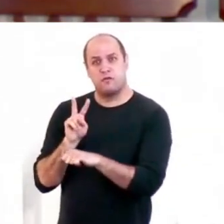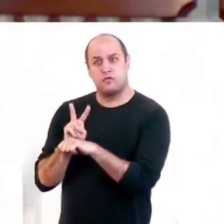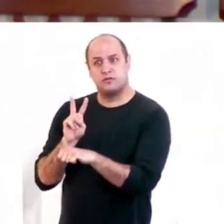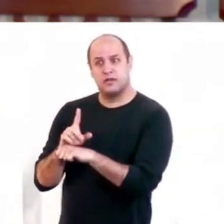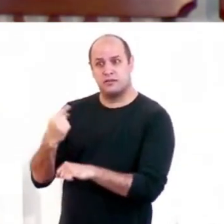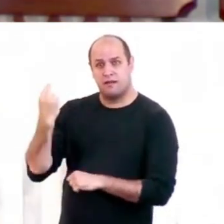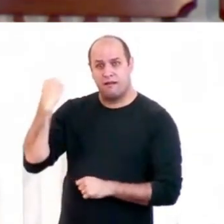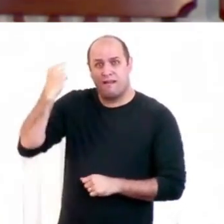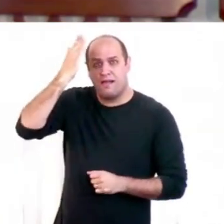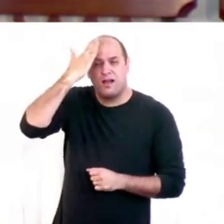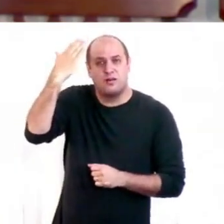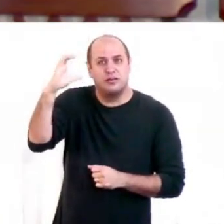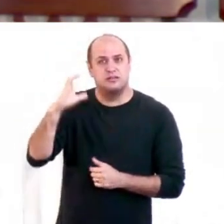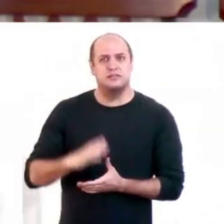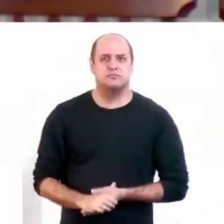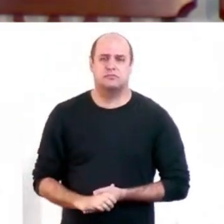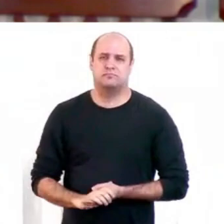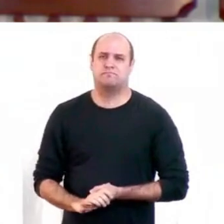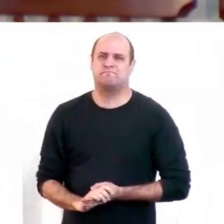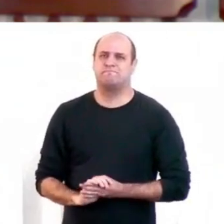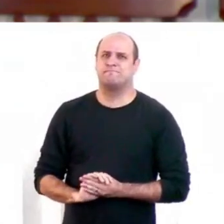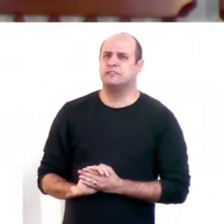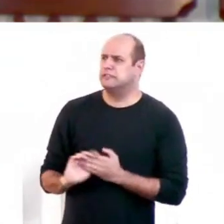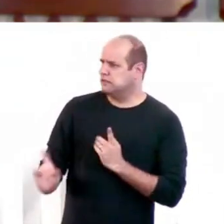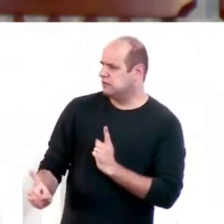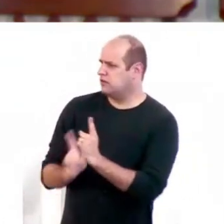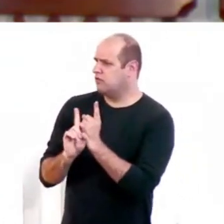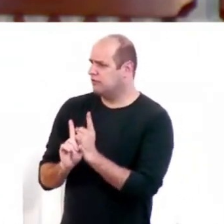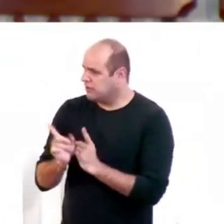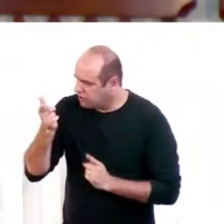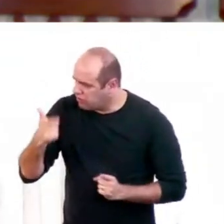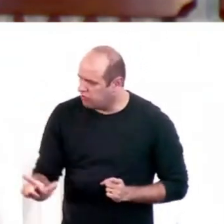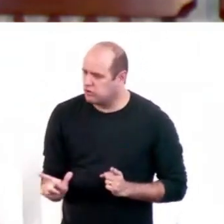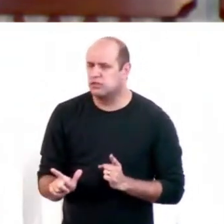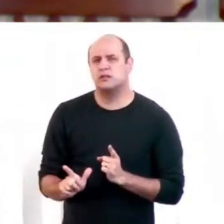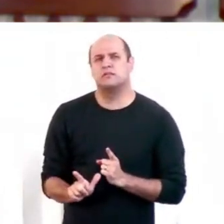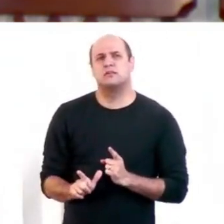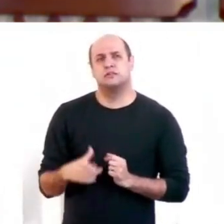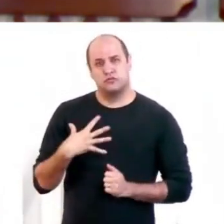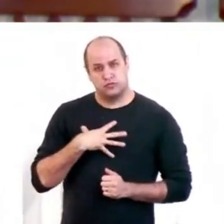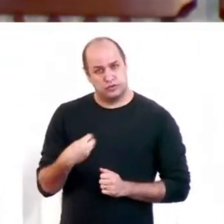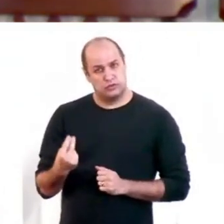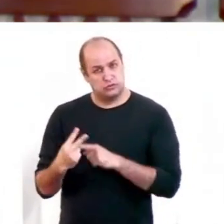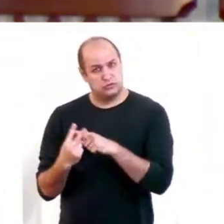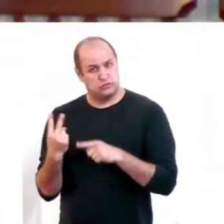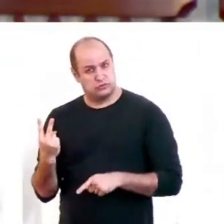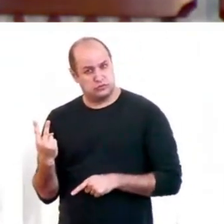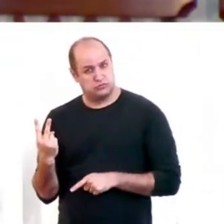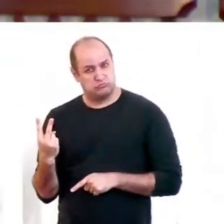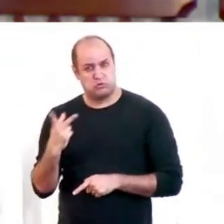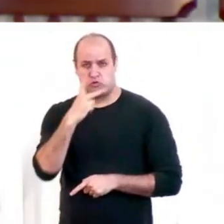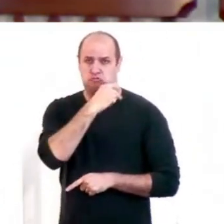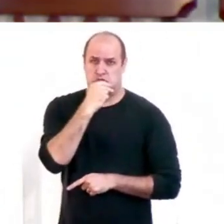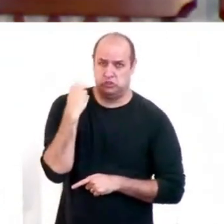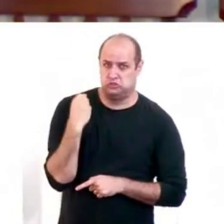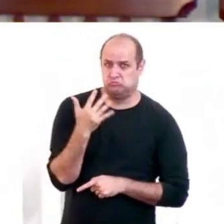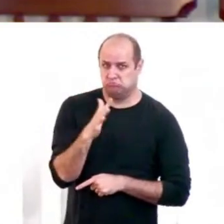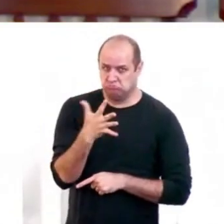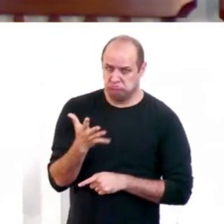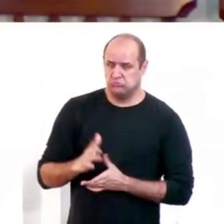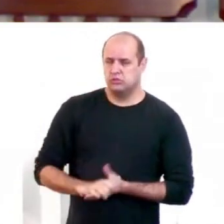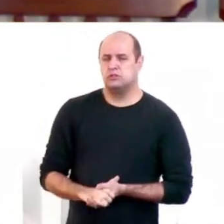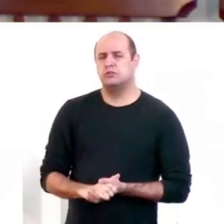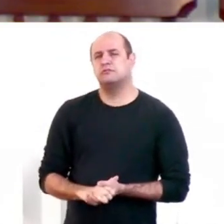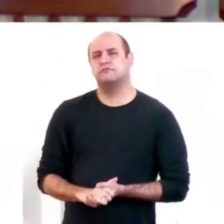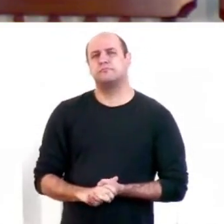Curitiba eles. E ali então nos reencontramos, agora com eles com 2 filhos pré-adolescentes. Nós